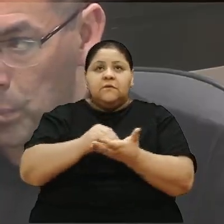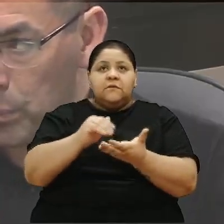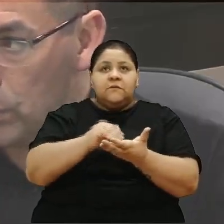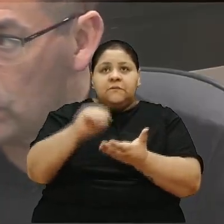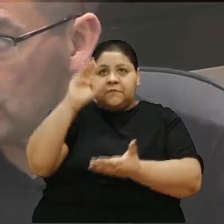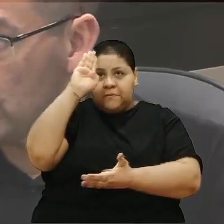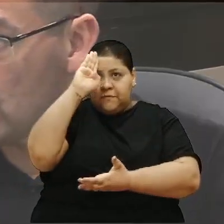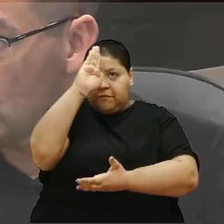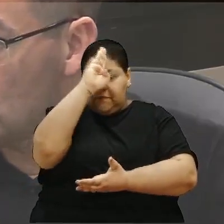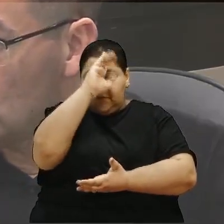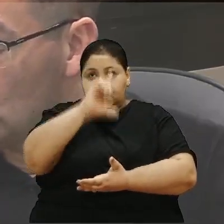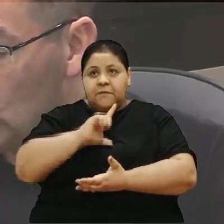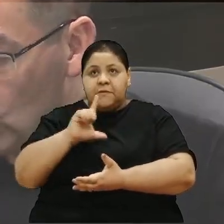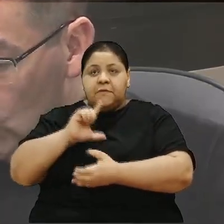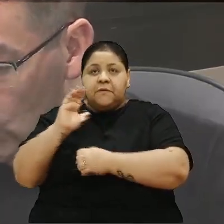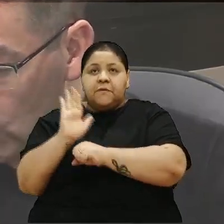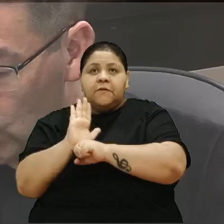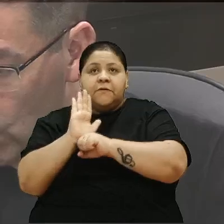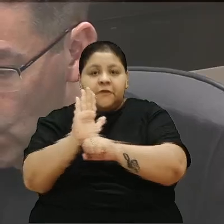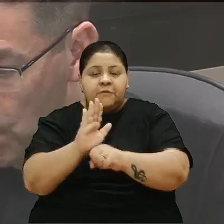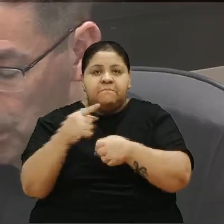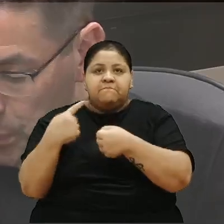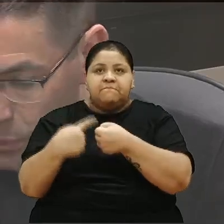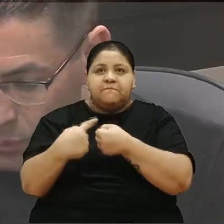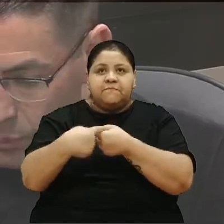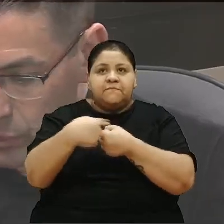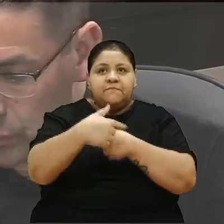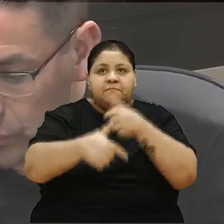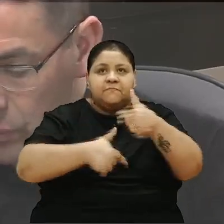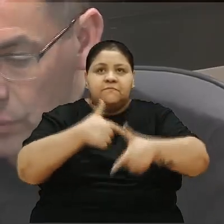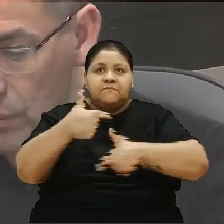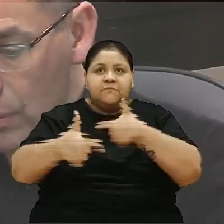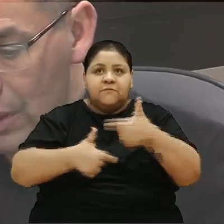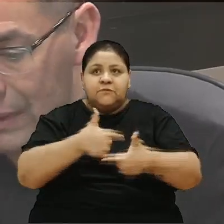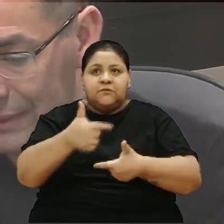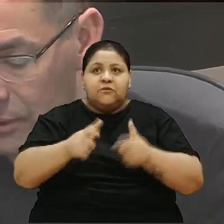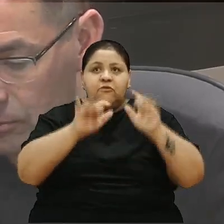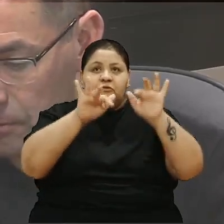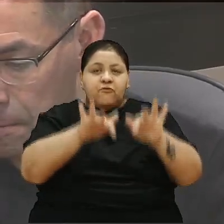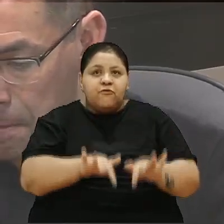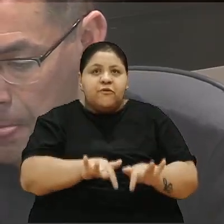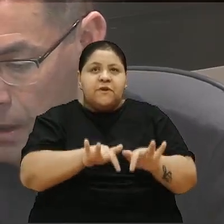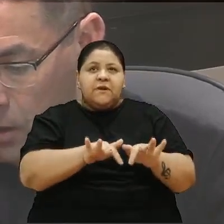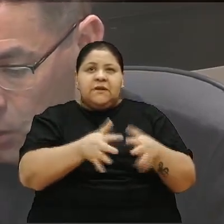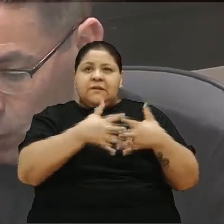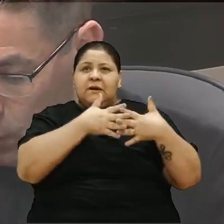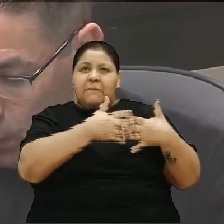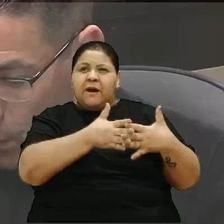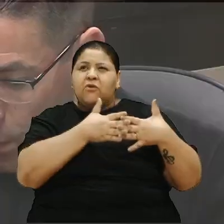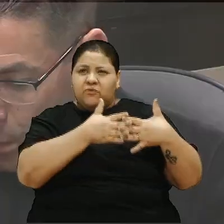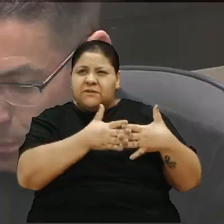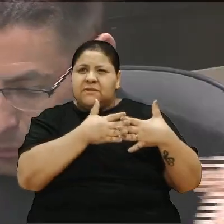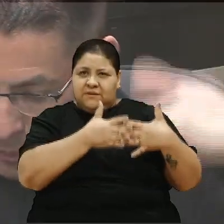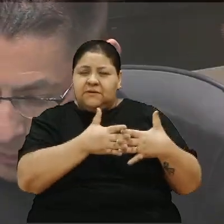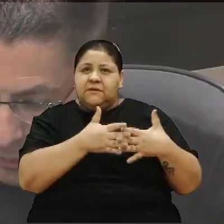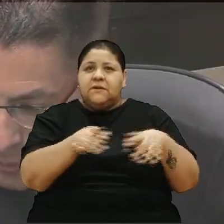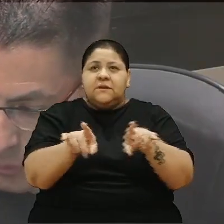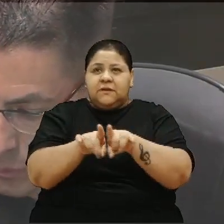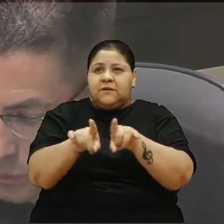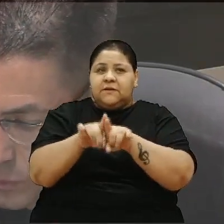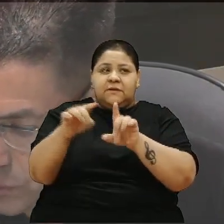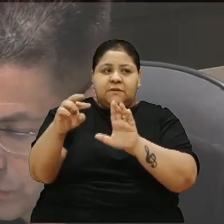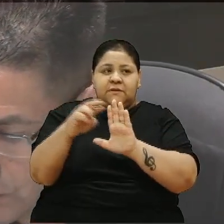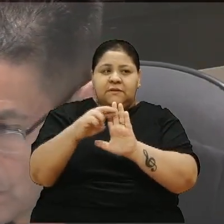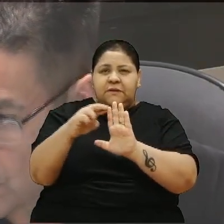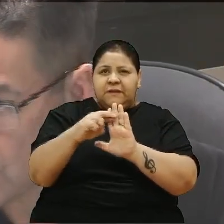que tem auxiliado bastante, ajudado a cidade nas operações contra a perturbação de sossego, não só nisso, mas também nas regularizações, onde traz dinheiro